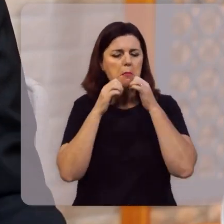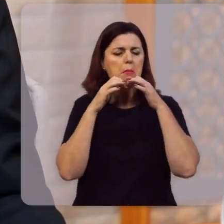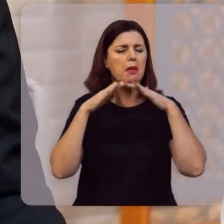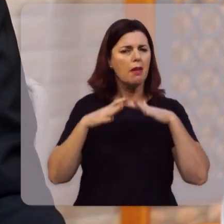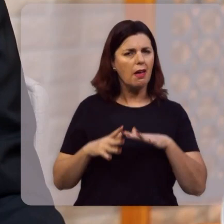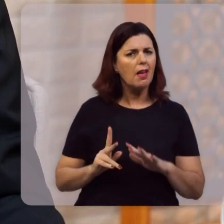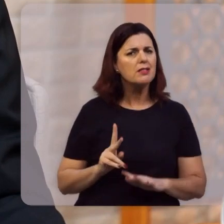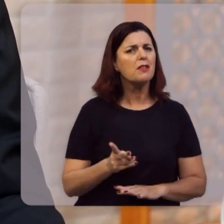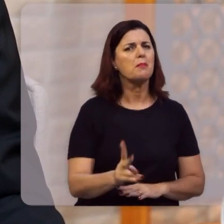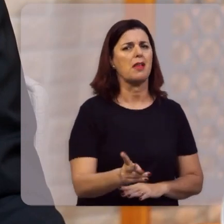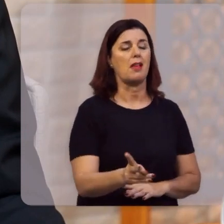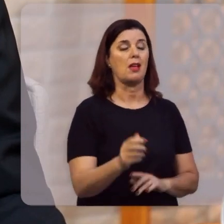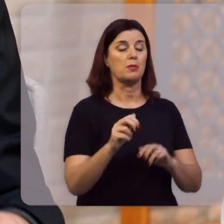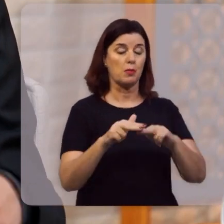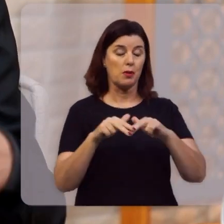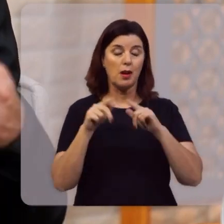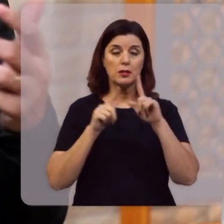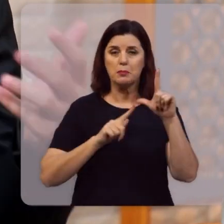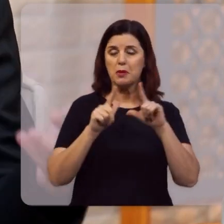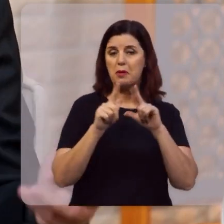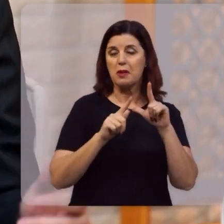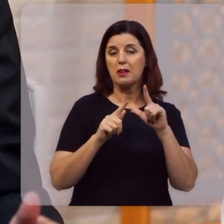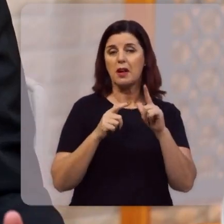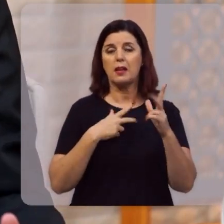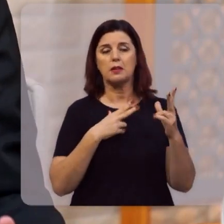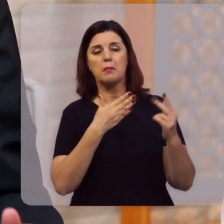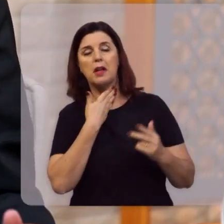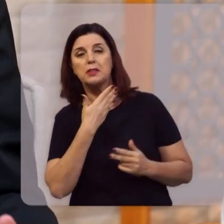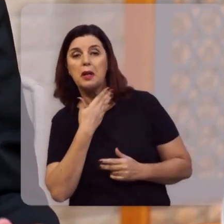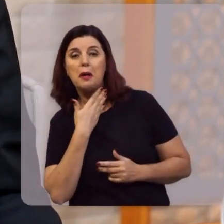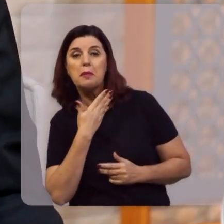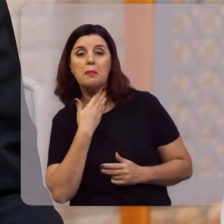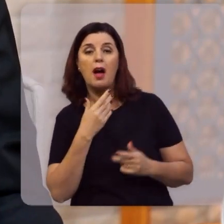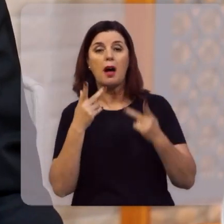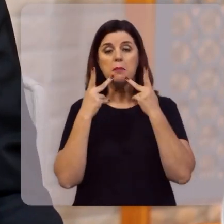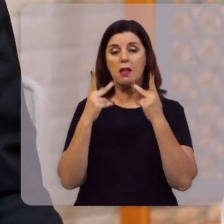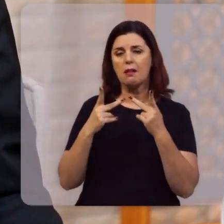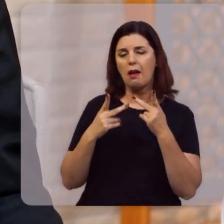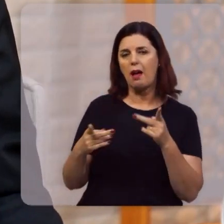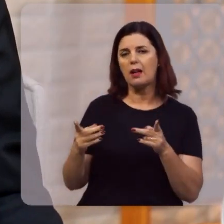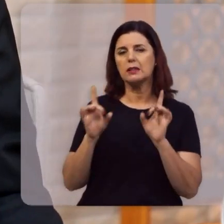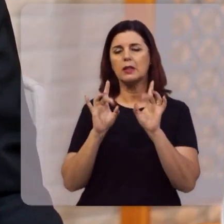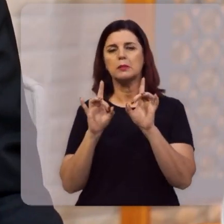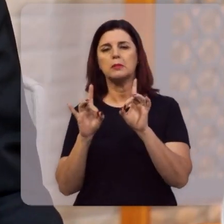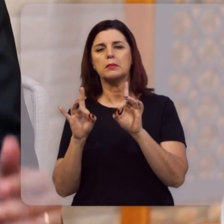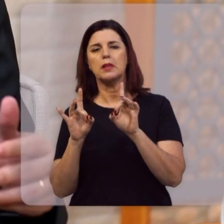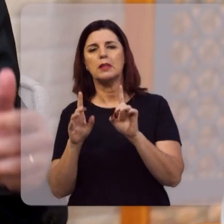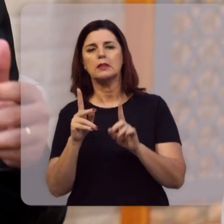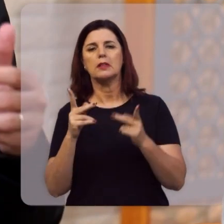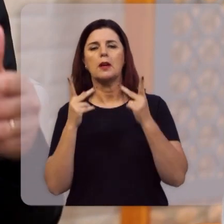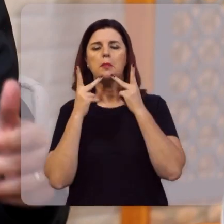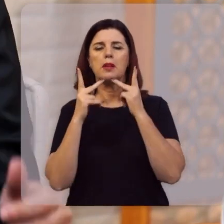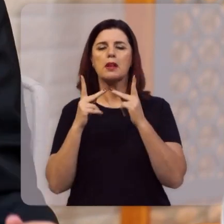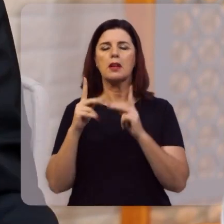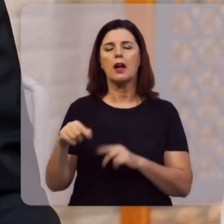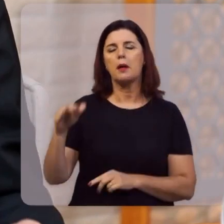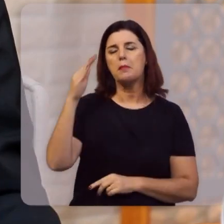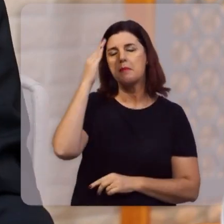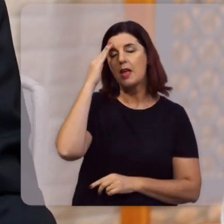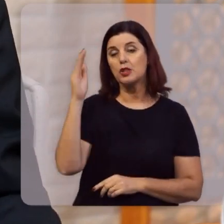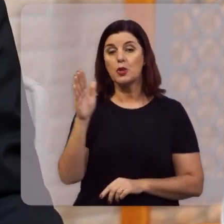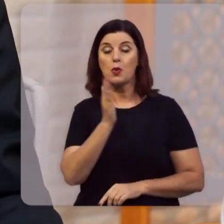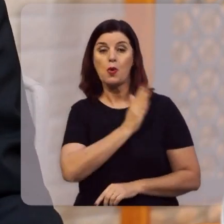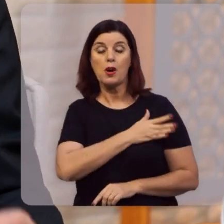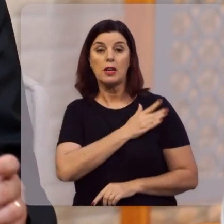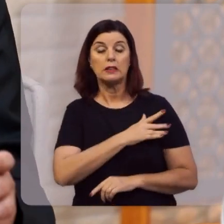ricamente abençoado por este programa, pelo bate-papo, também por essa mensagem especial pregada à mente e